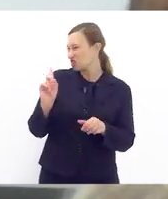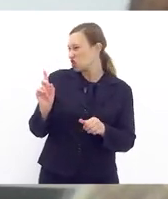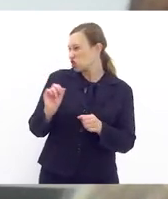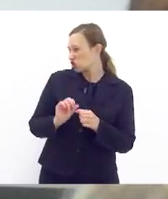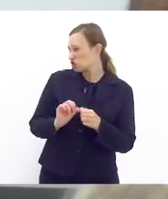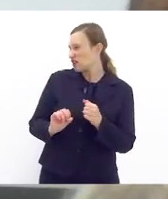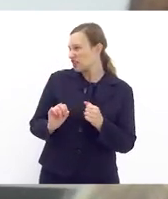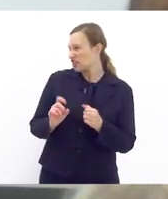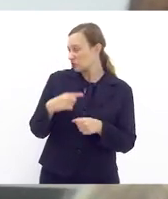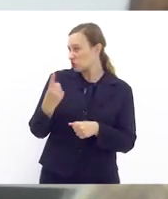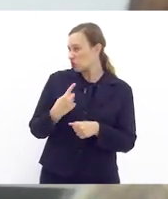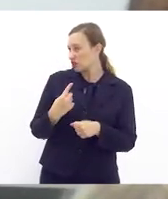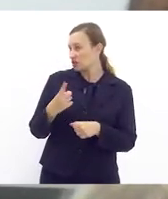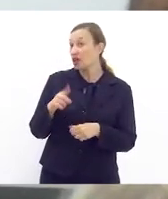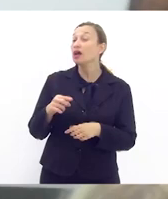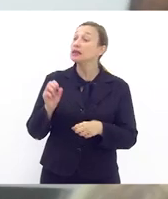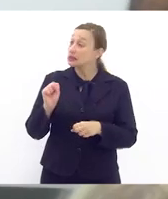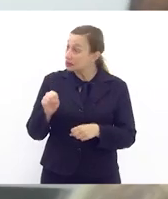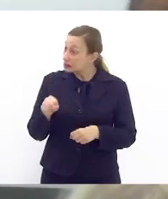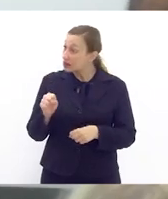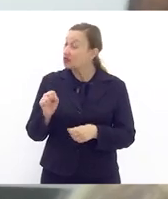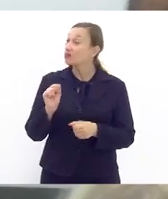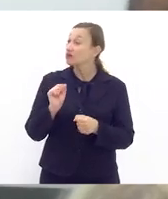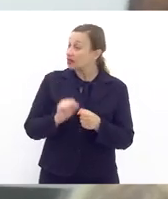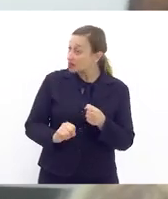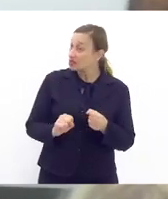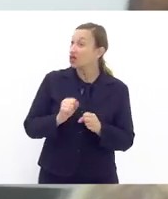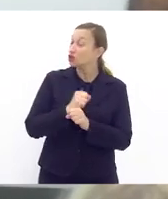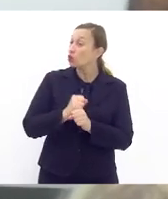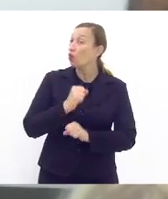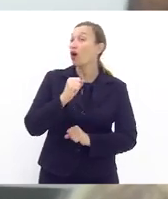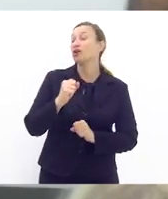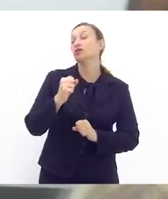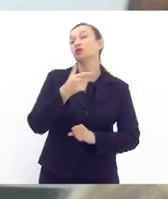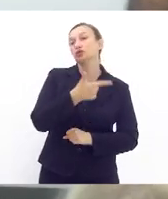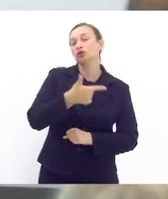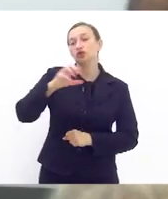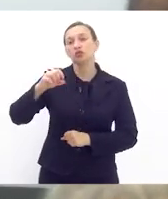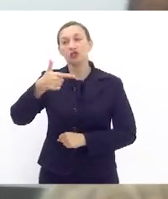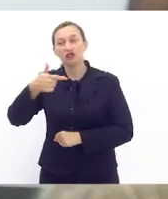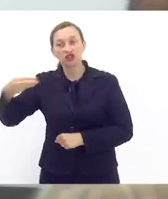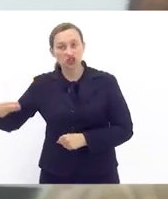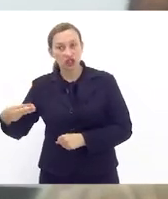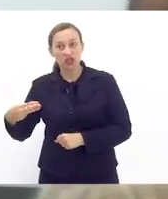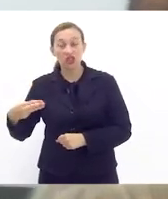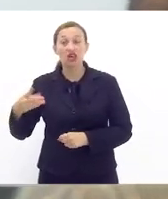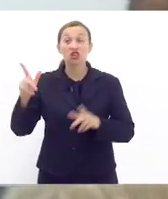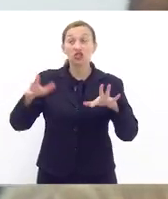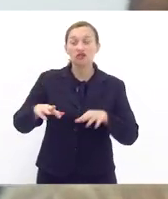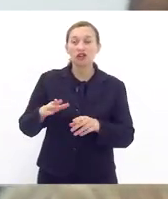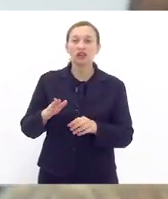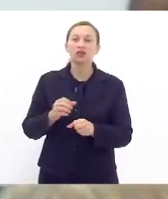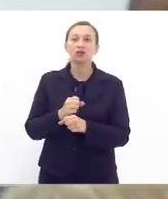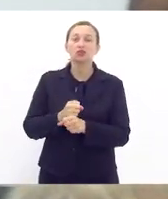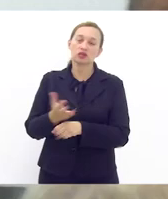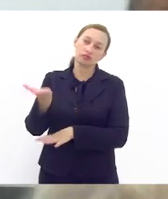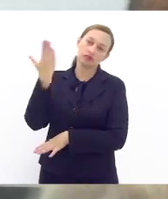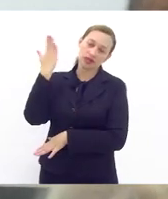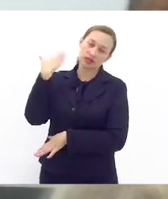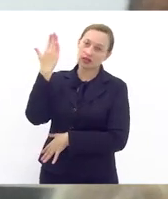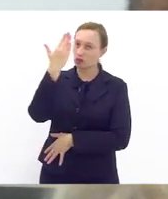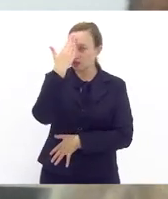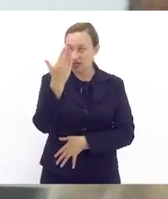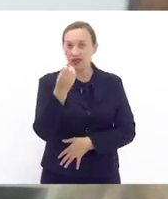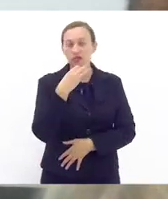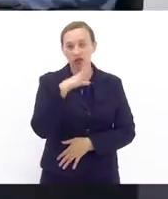né na verdade que façamos realmente que façamos o ano de 2023 diferente dos anos anteriores tá muito obrigado